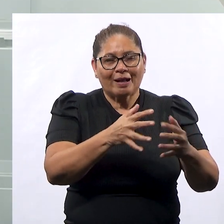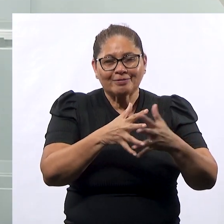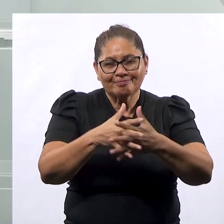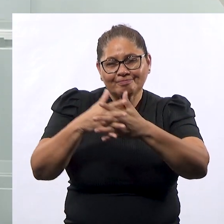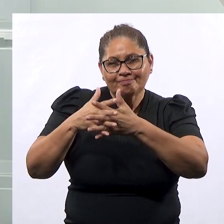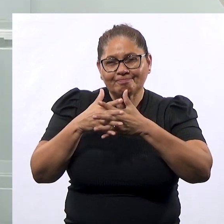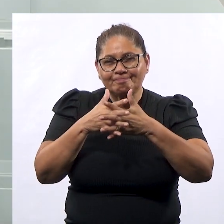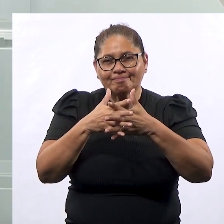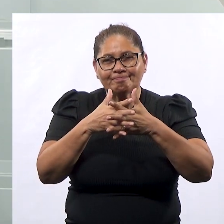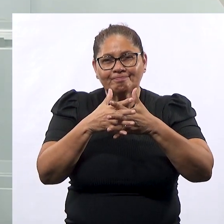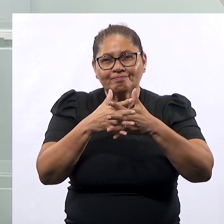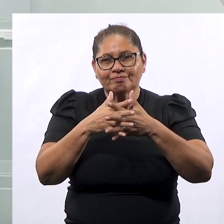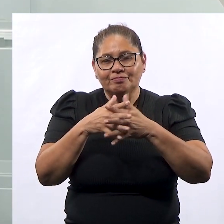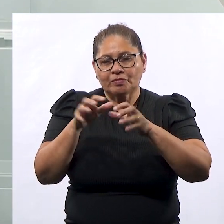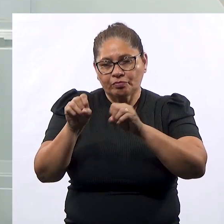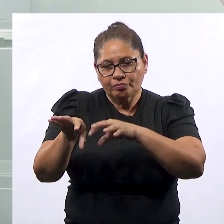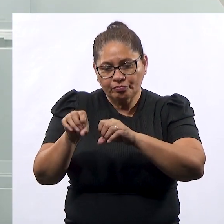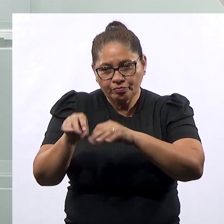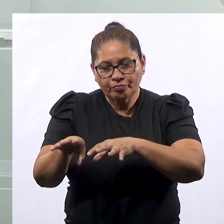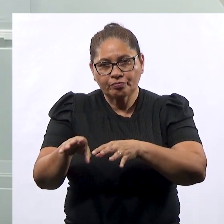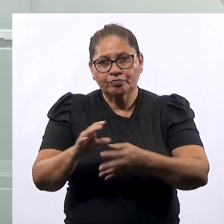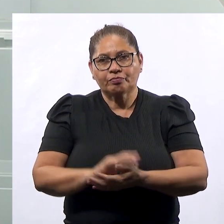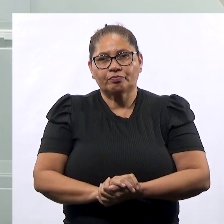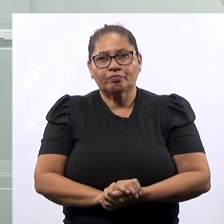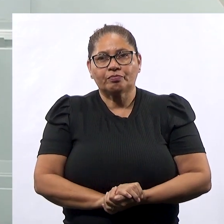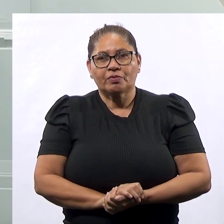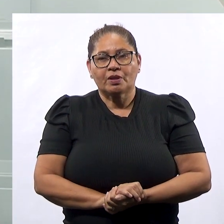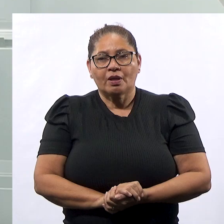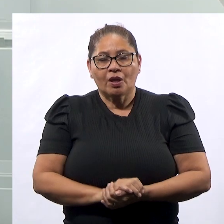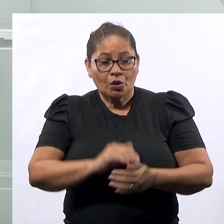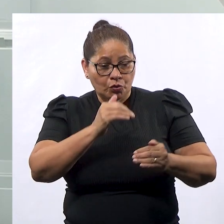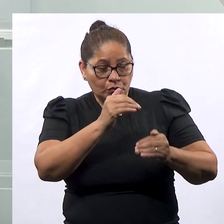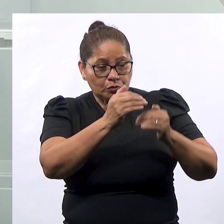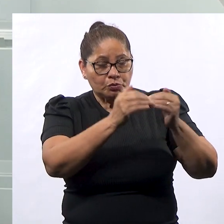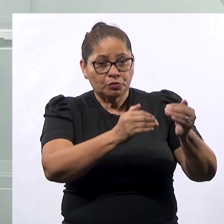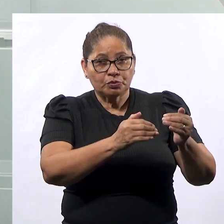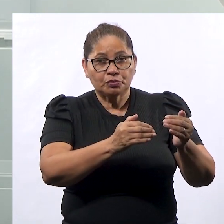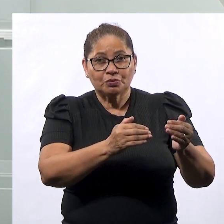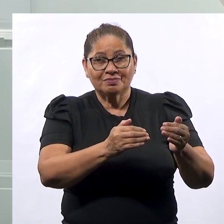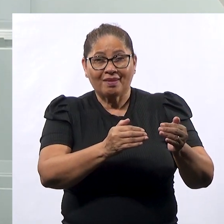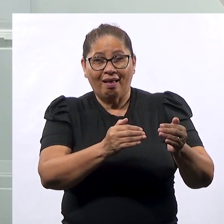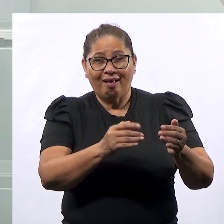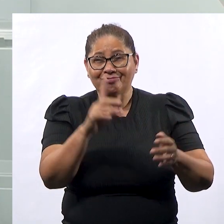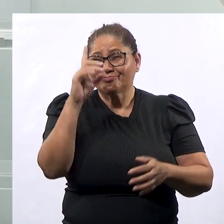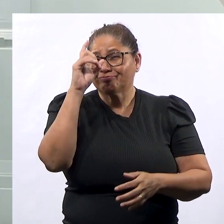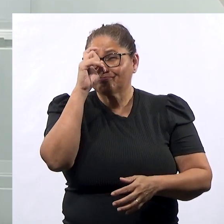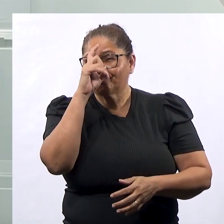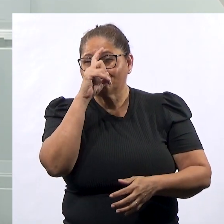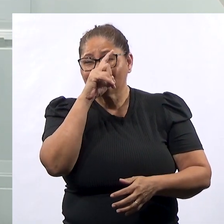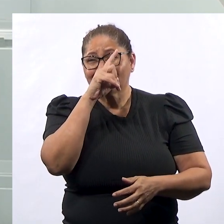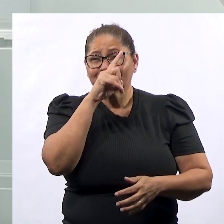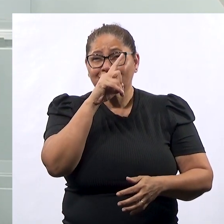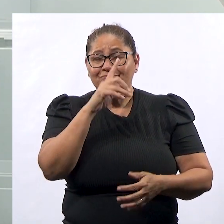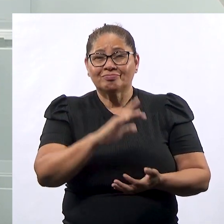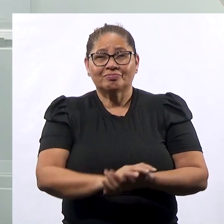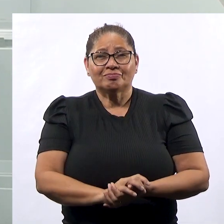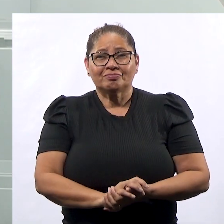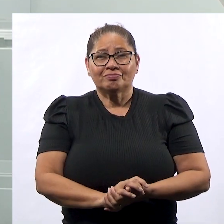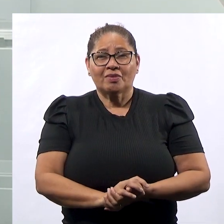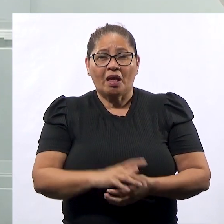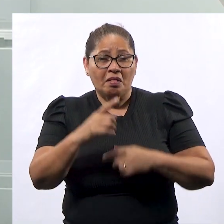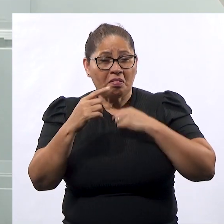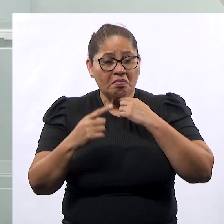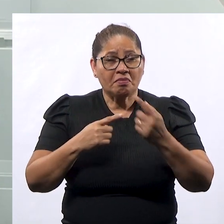mais complicados que tem na educação. É um dos processos mais tensos, que existem ainda